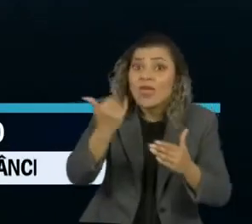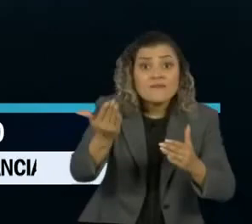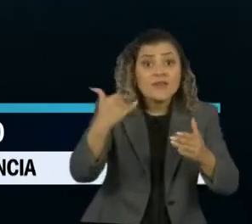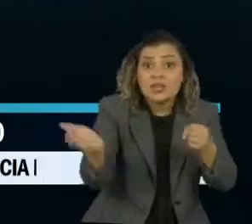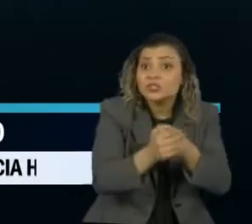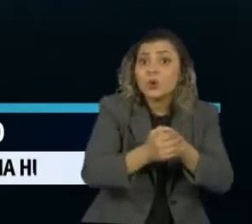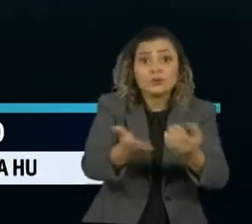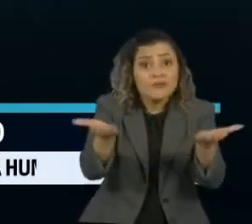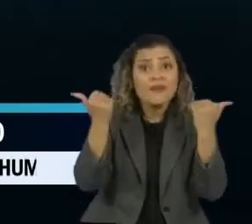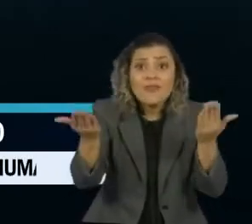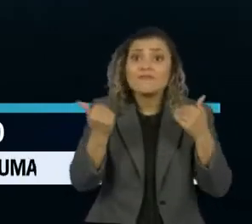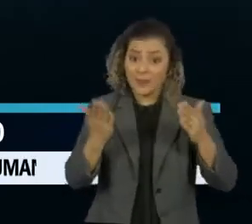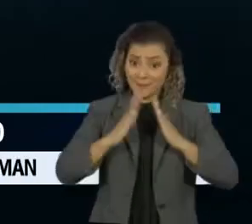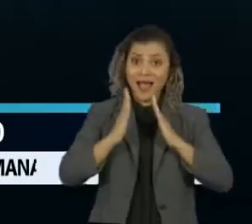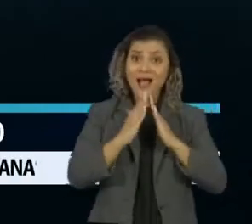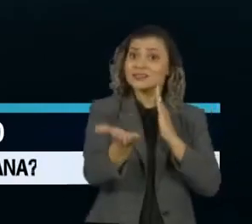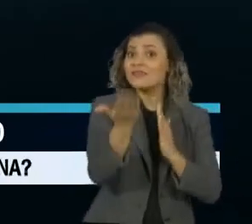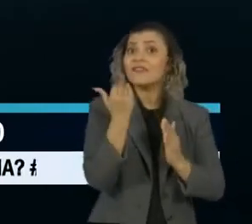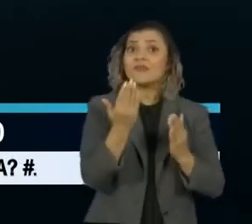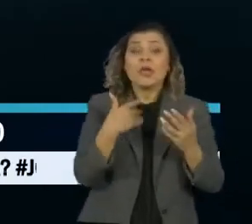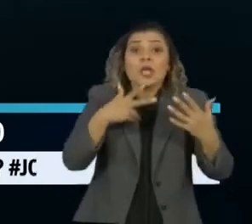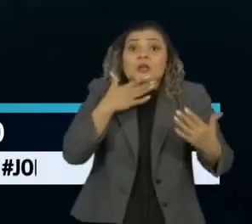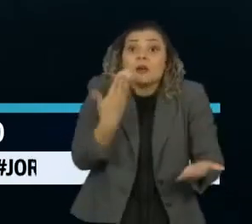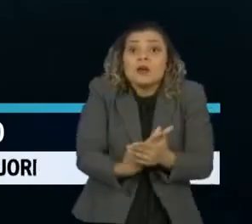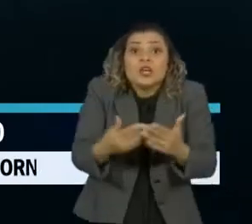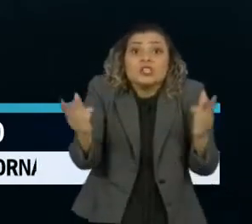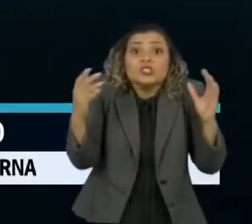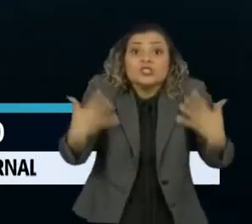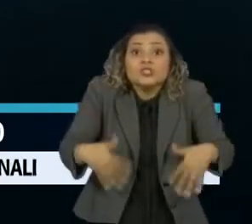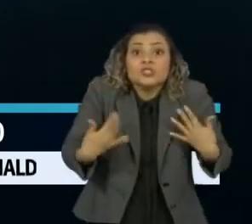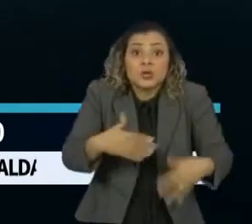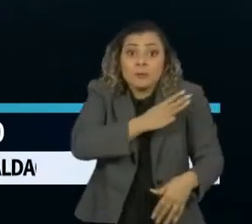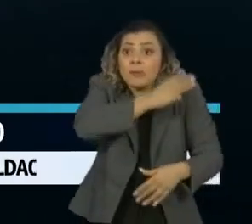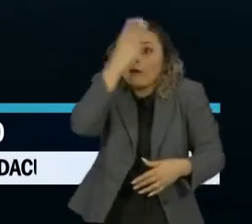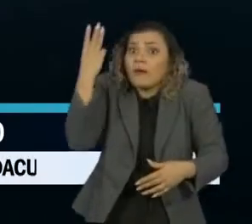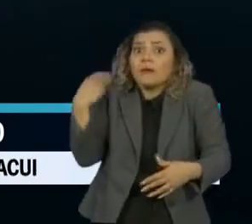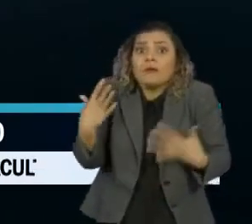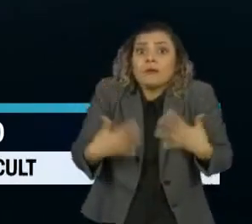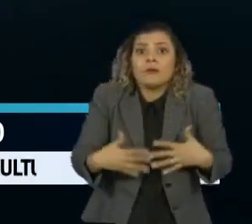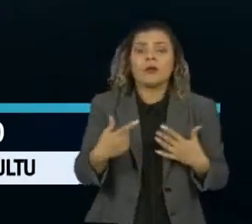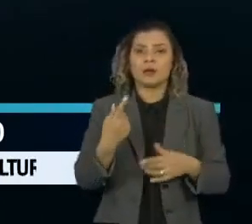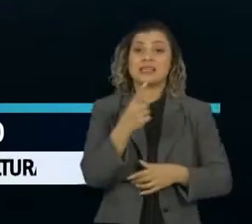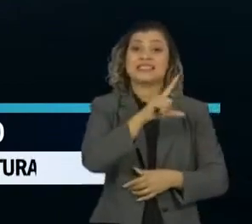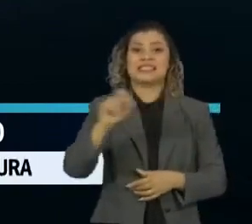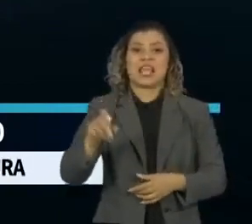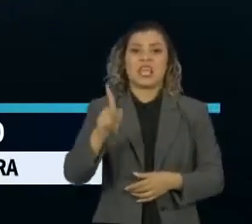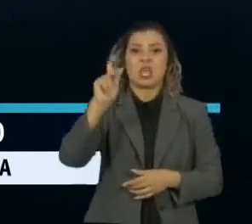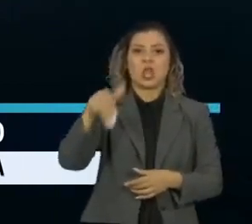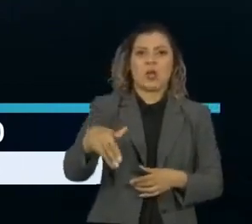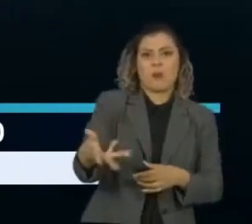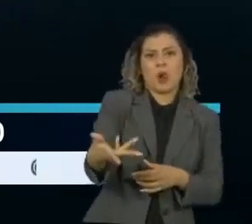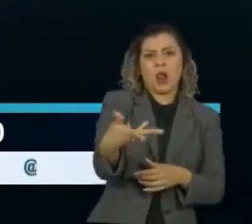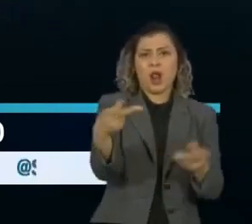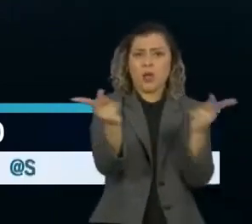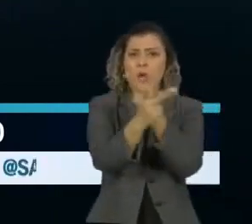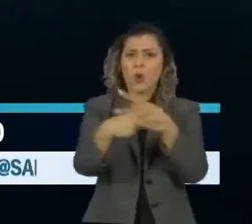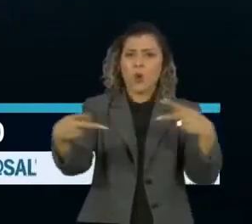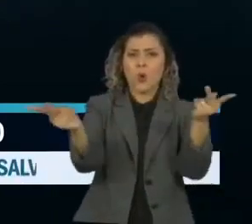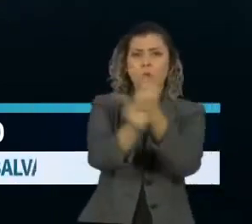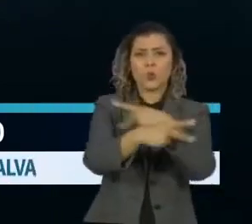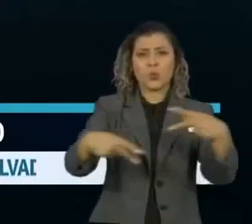se esconder! Minha Nossa Senhora! Ventos acima de 100 km por hora e